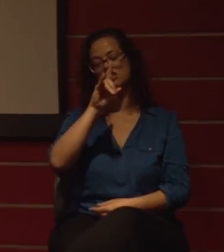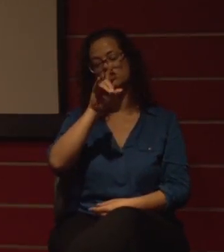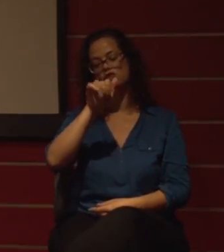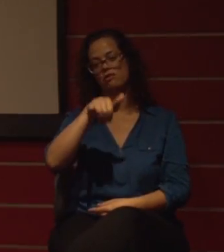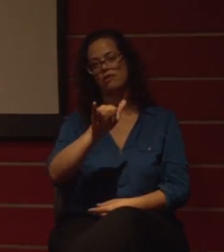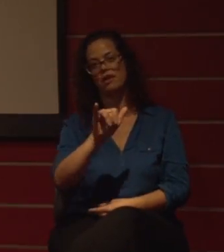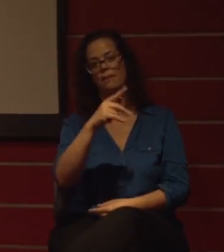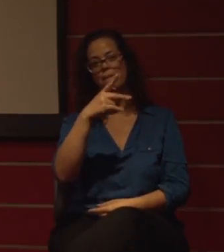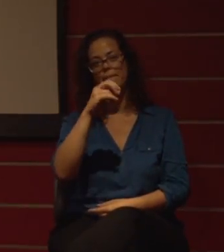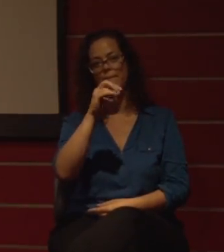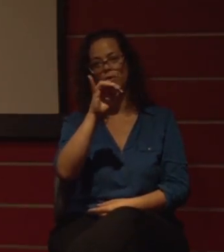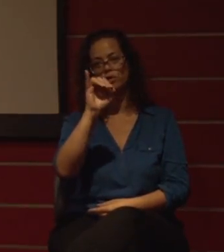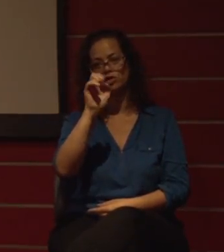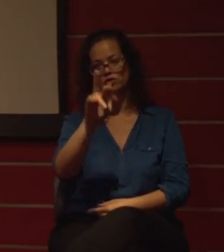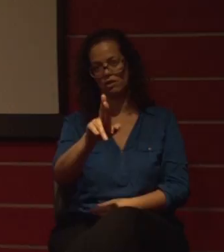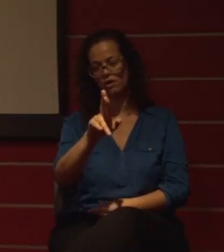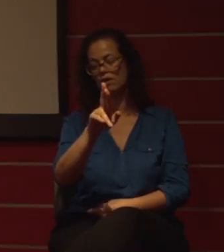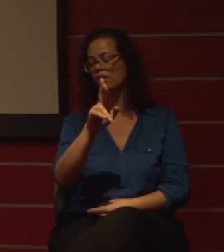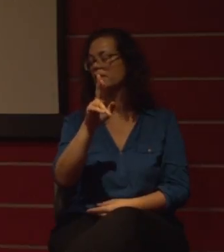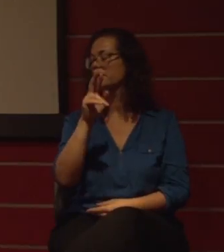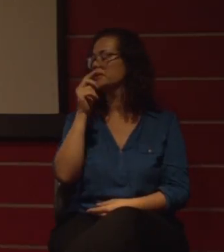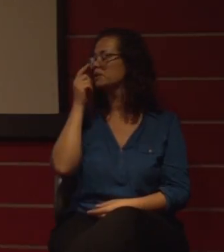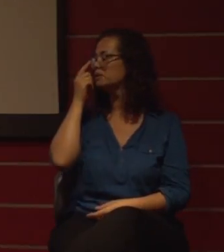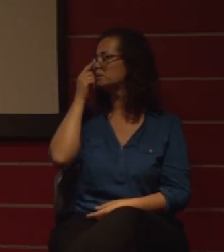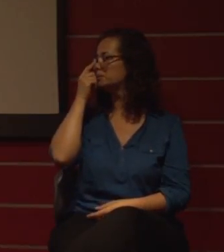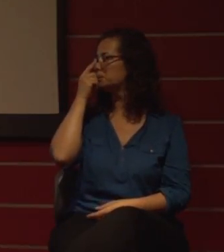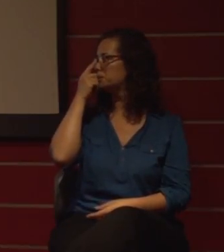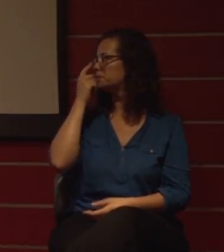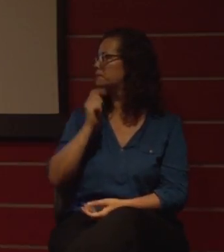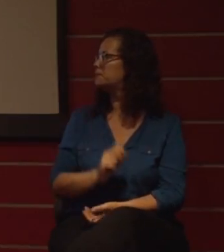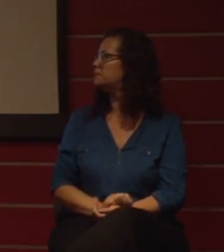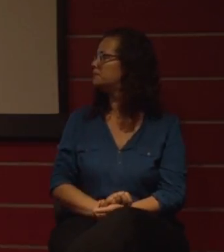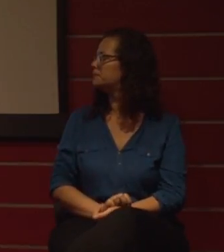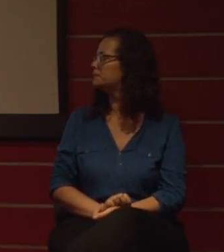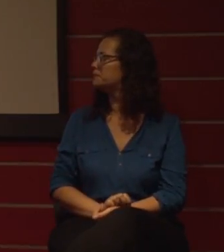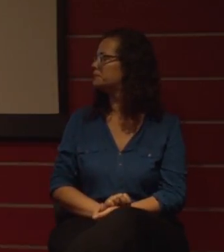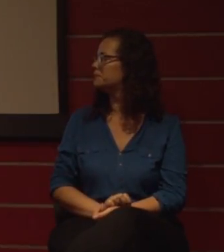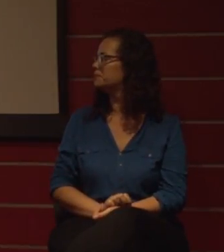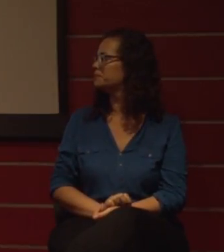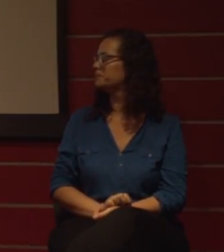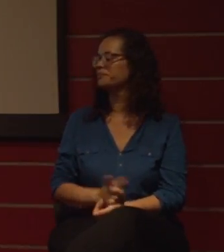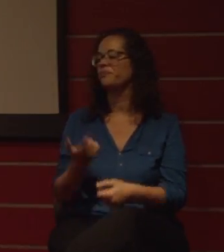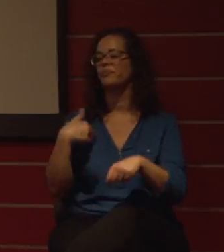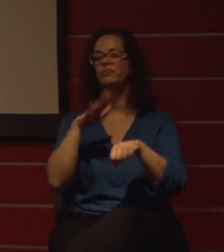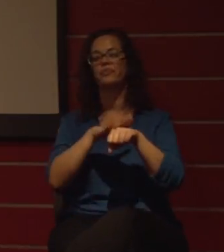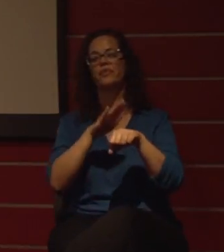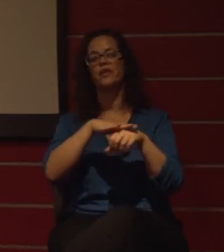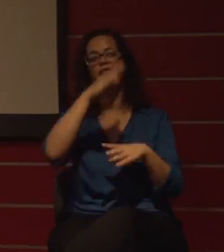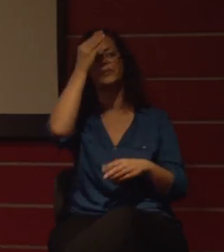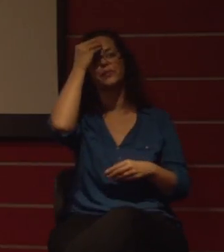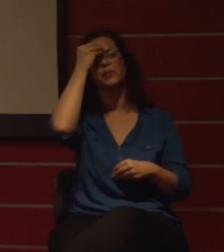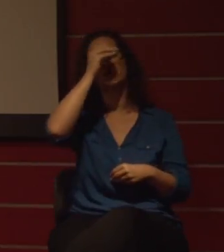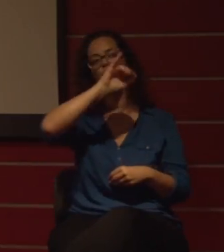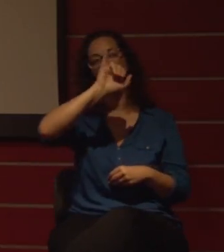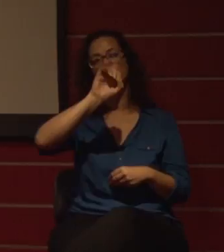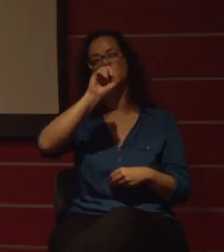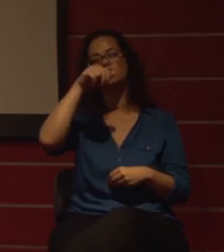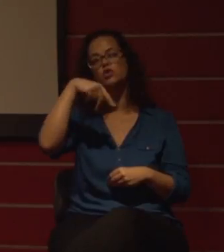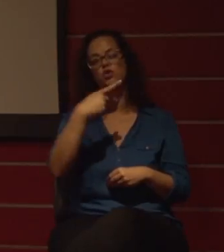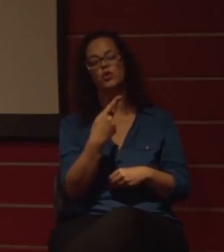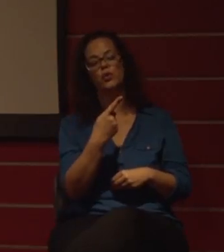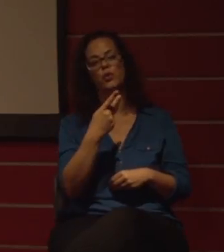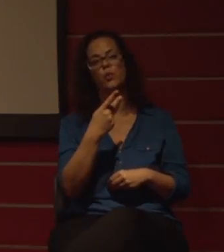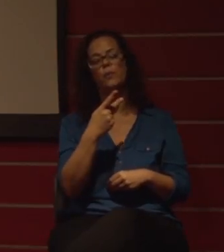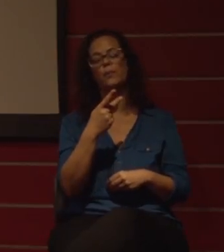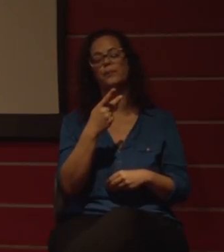papel que el ele faz o papel do Dr John PR